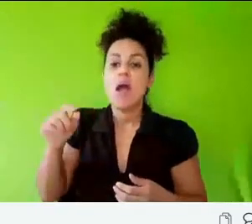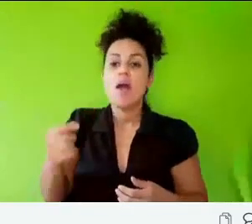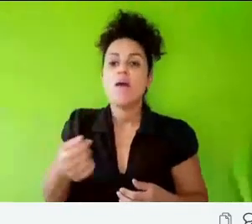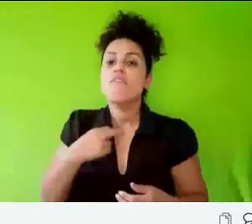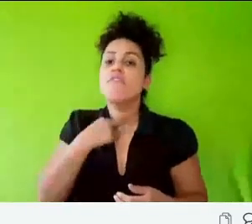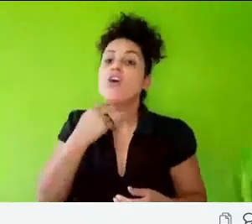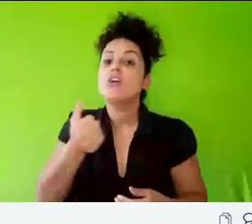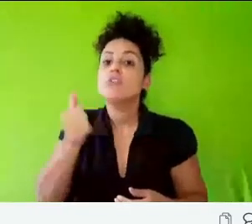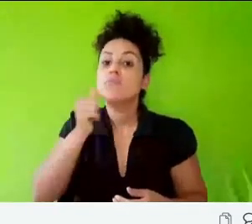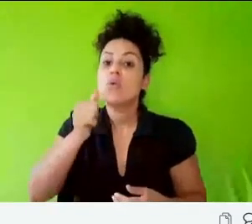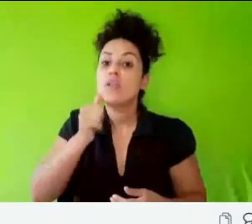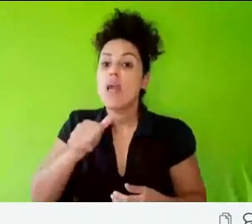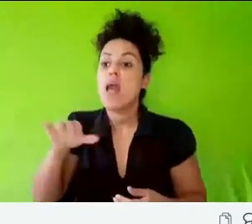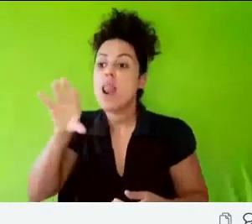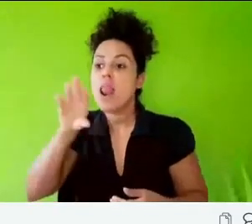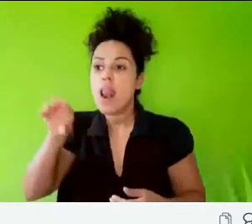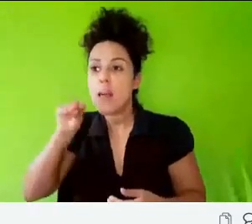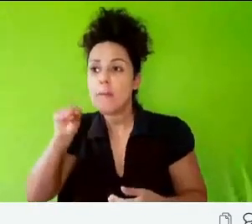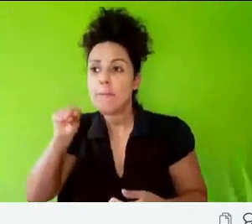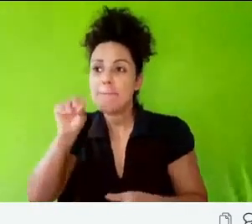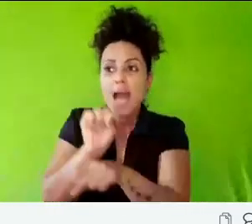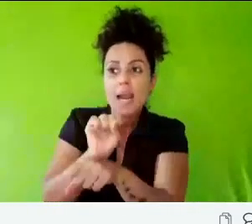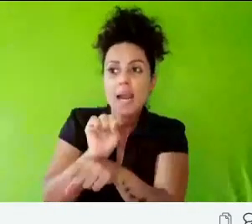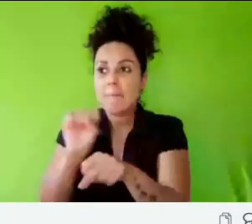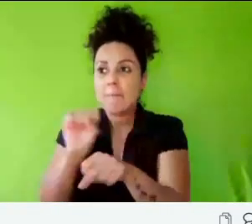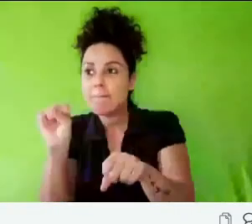Deu uma olhada aqui na minha internet.